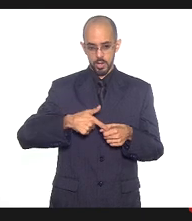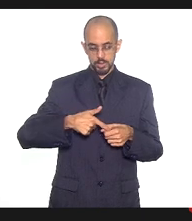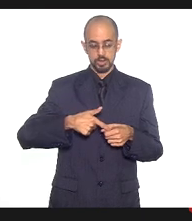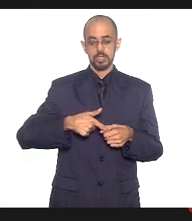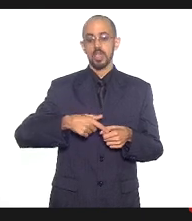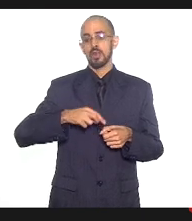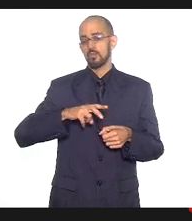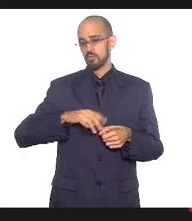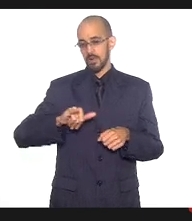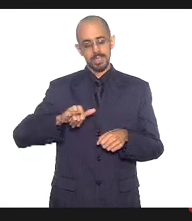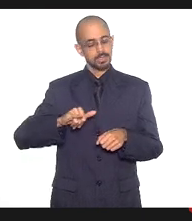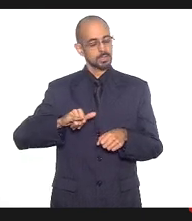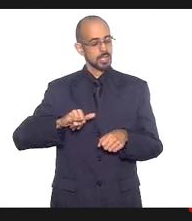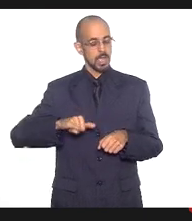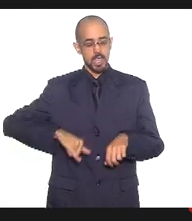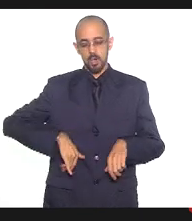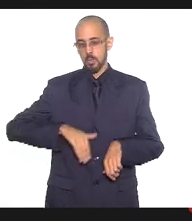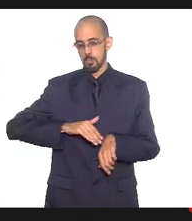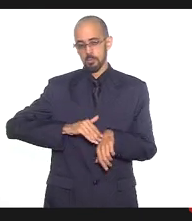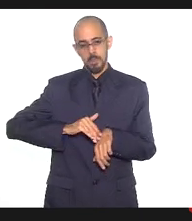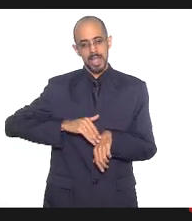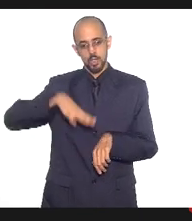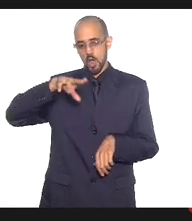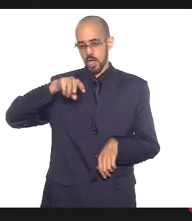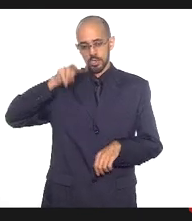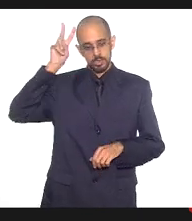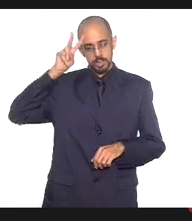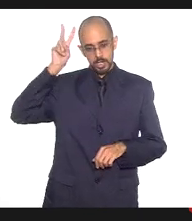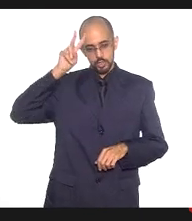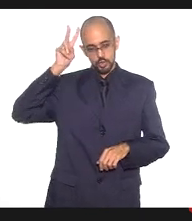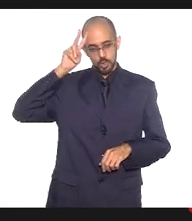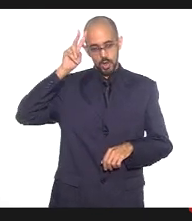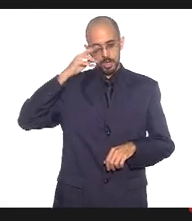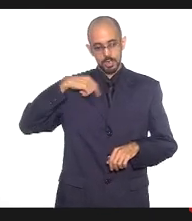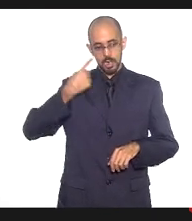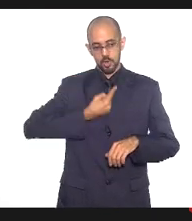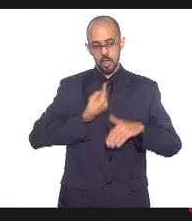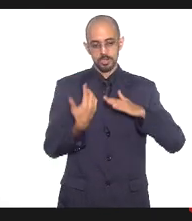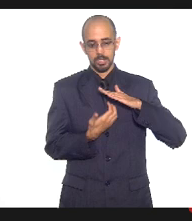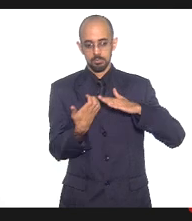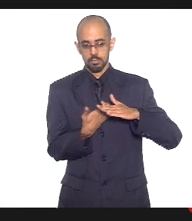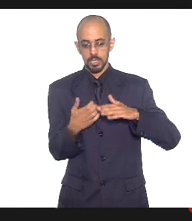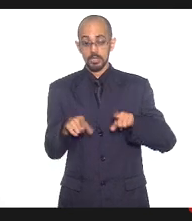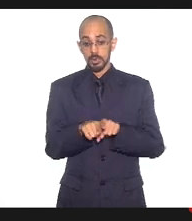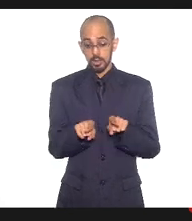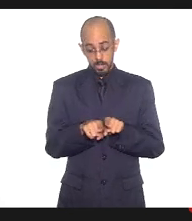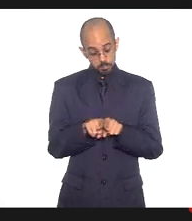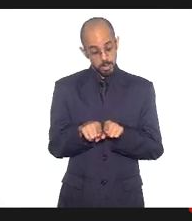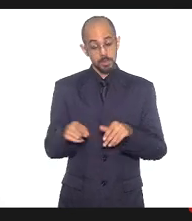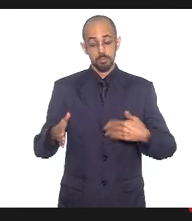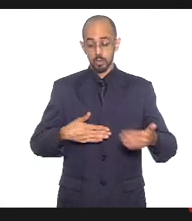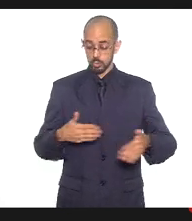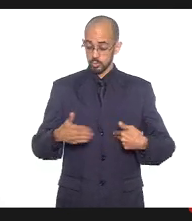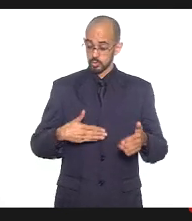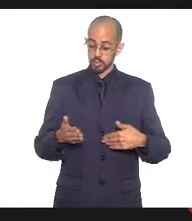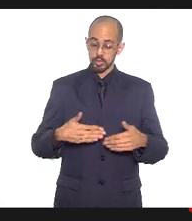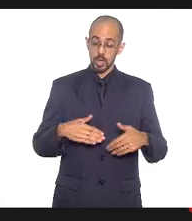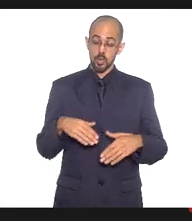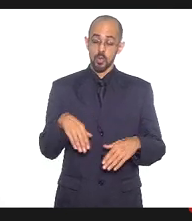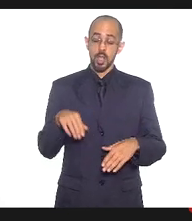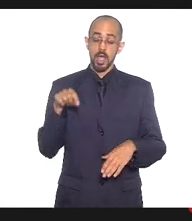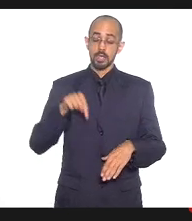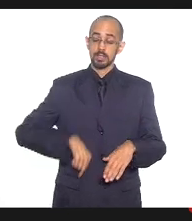será recorde na história da Petrogal Brasil e, conseguinte, como produção majoritariamente localizada no Rio de